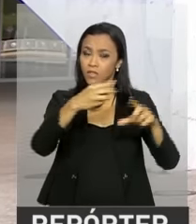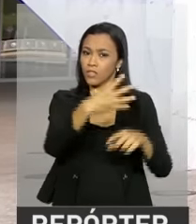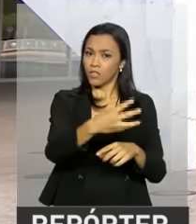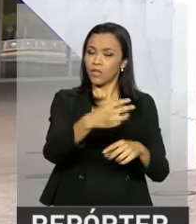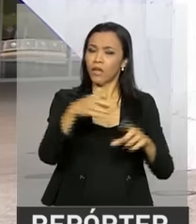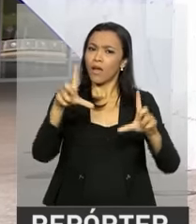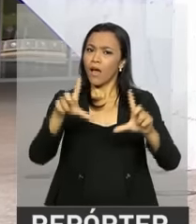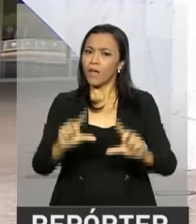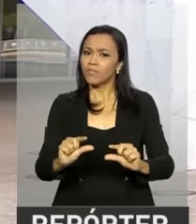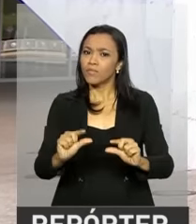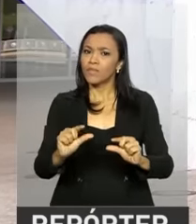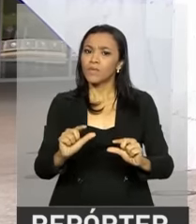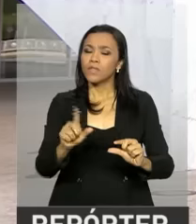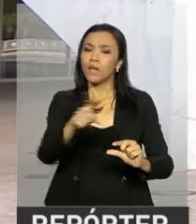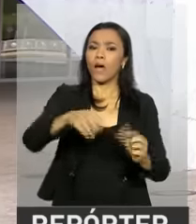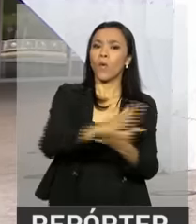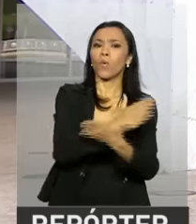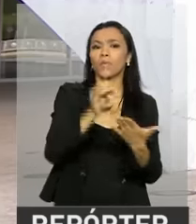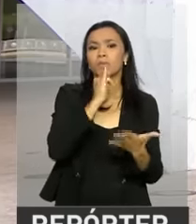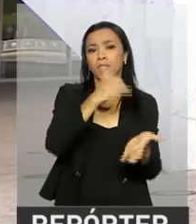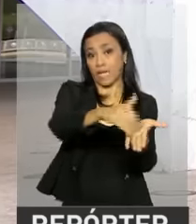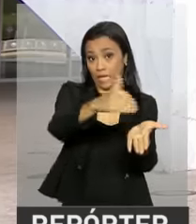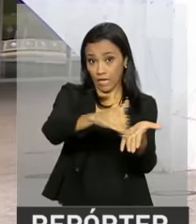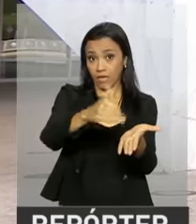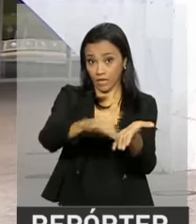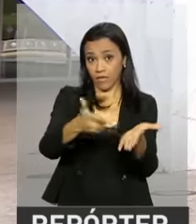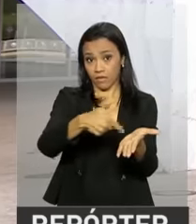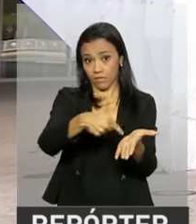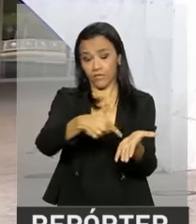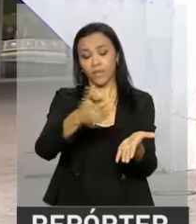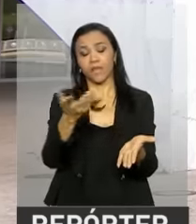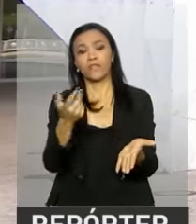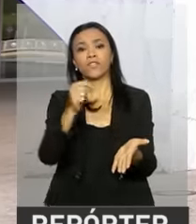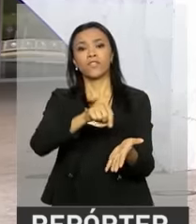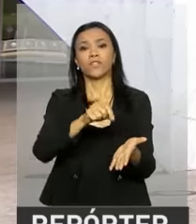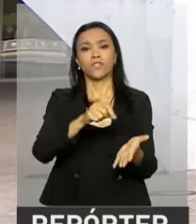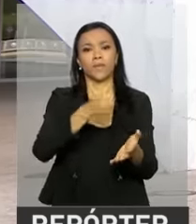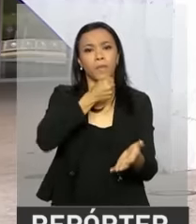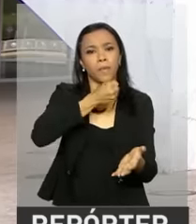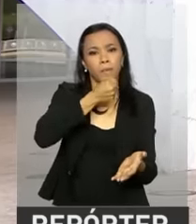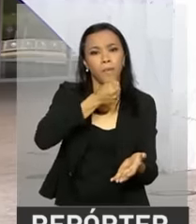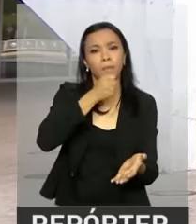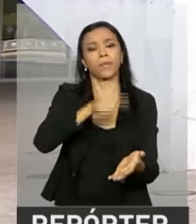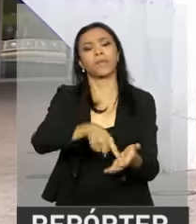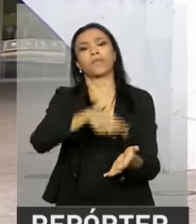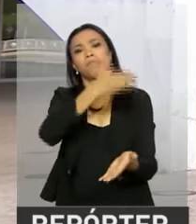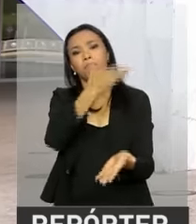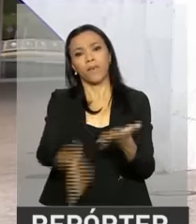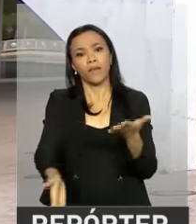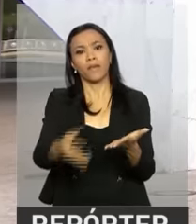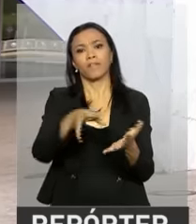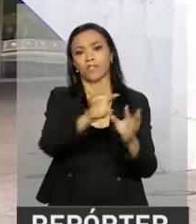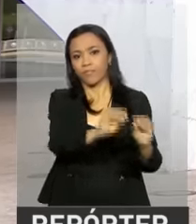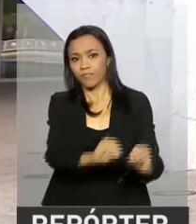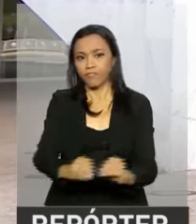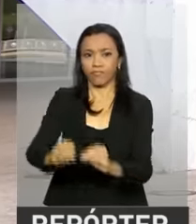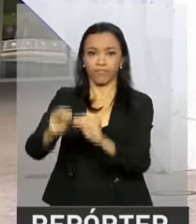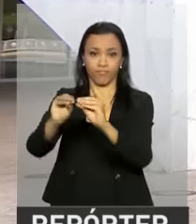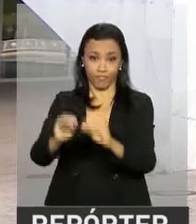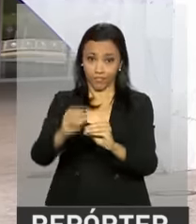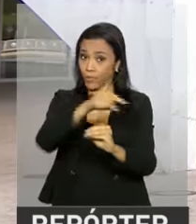Ministérios e alguns secretarias como por exemplo a secretaria de imprensa também pedem o status de de